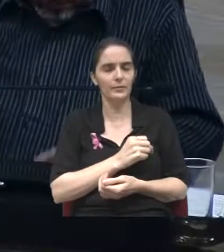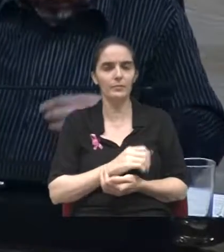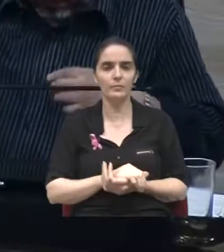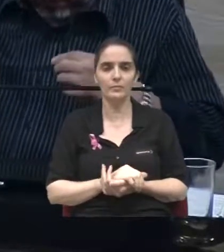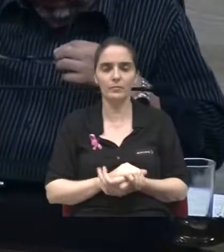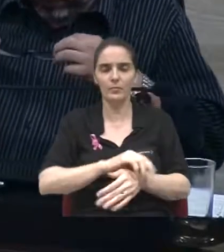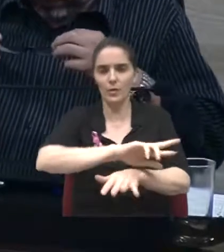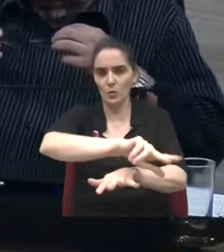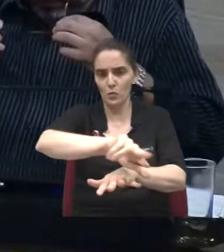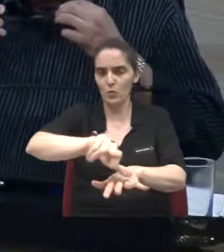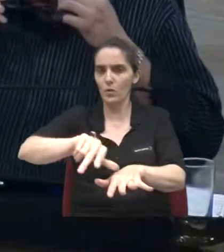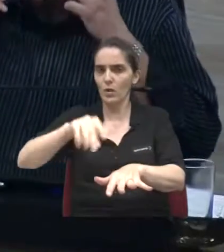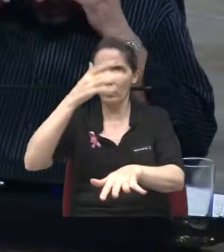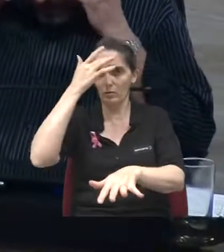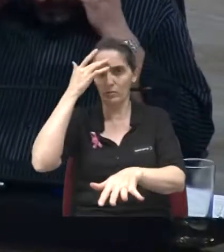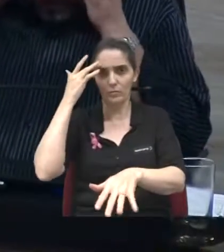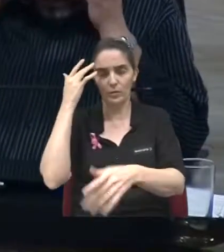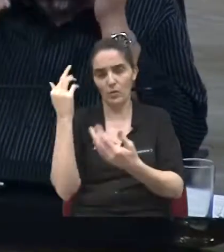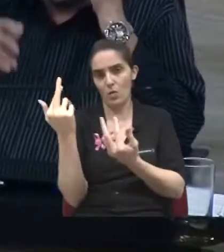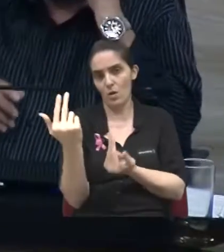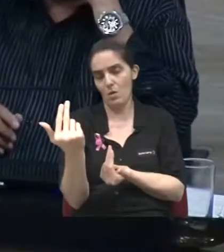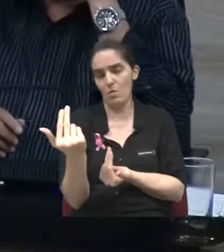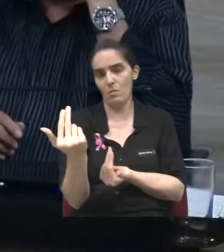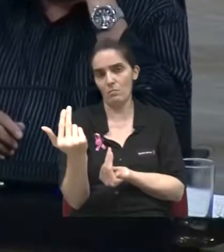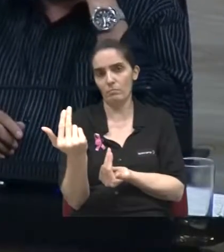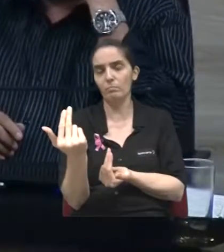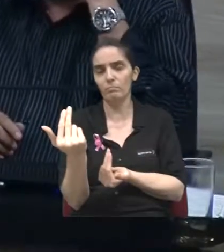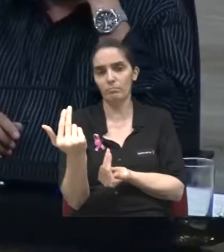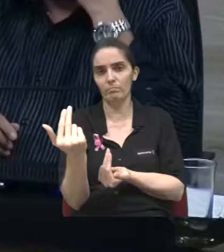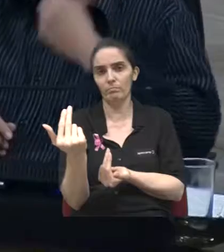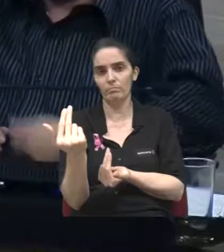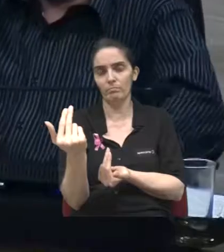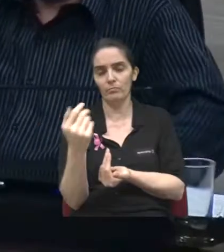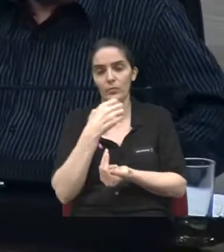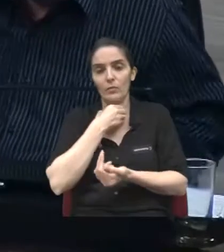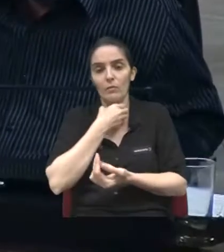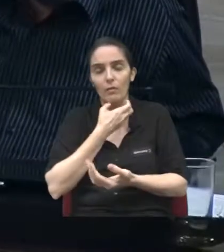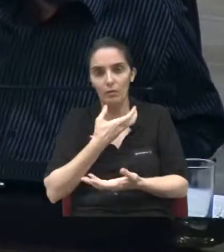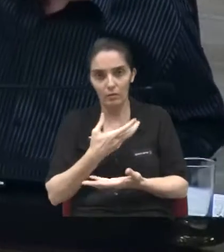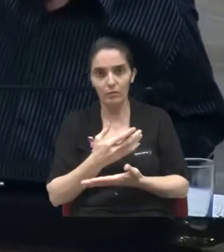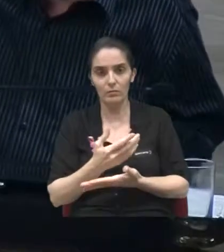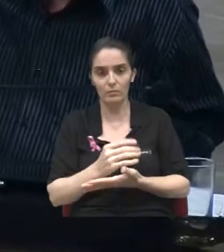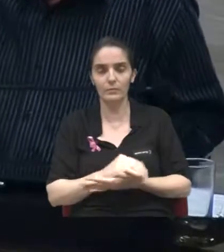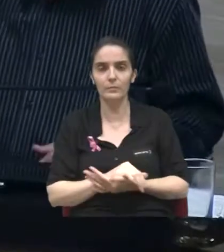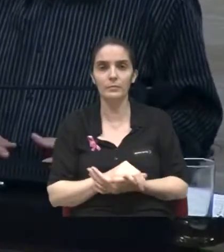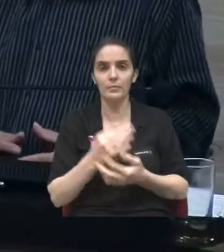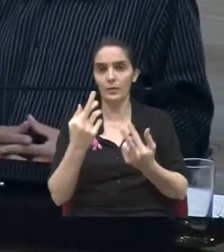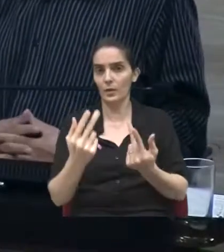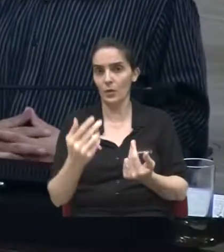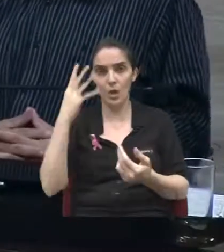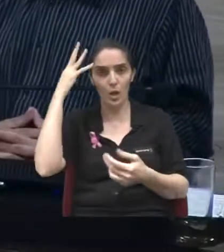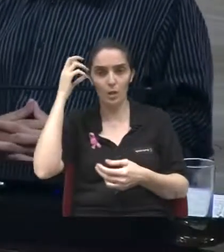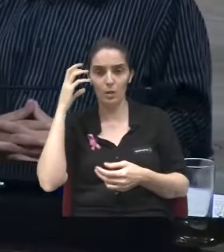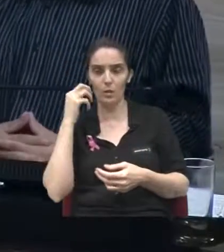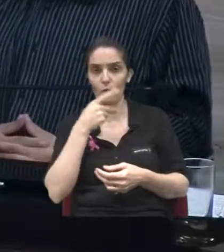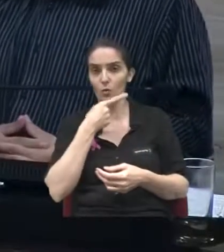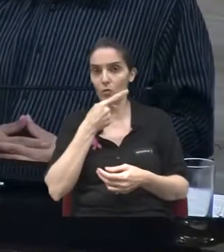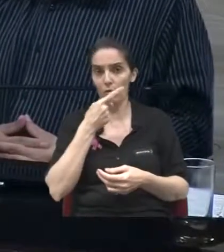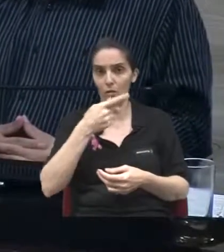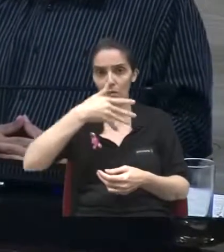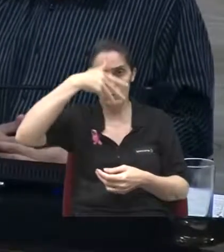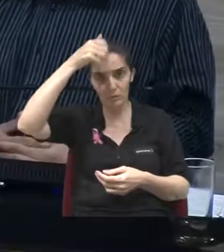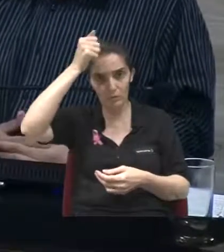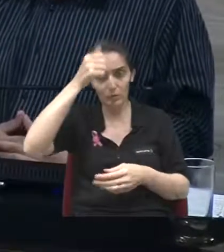quantos tiveram, através do testemunho da Lu, do filho, do próprio Toninho, e